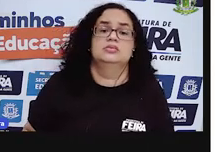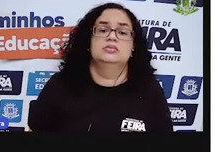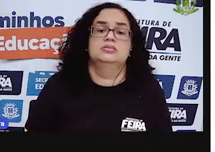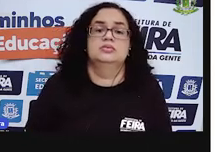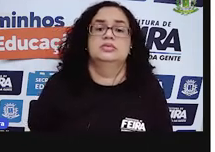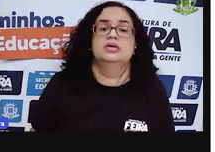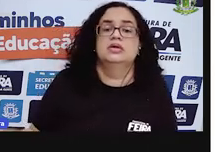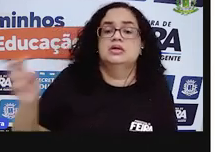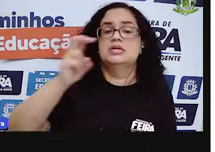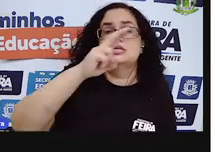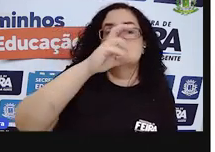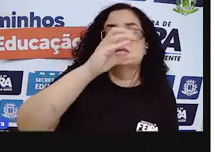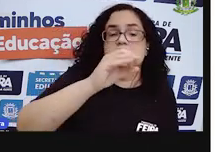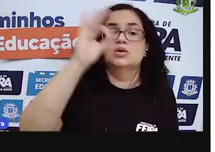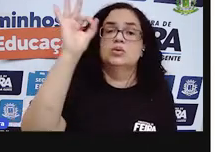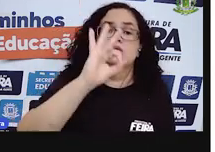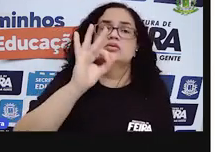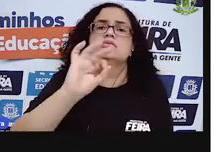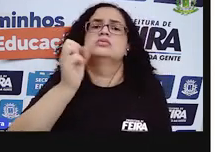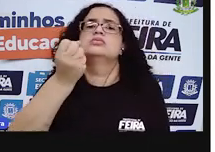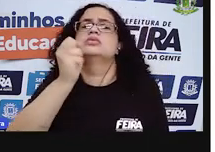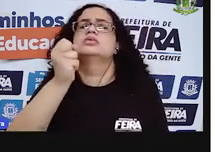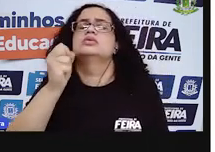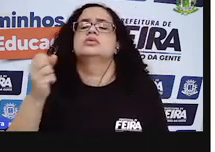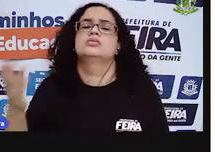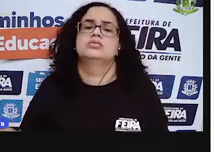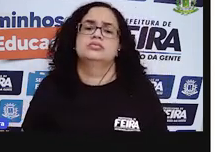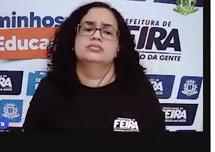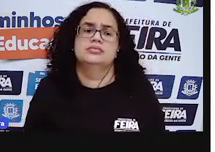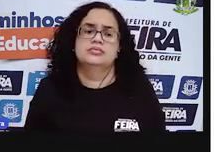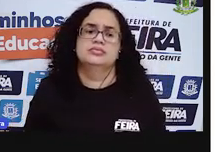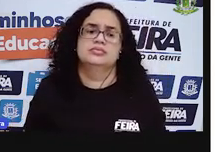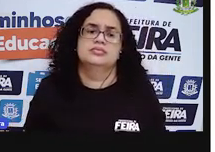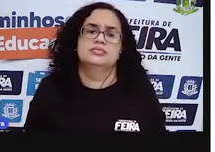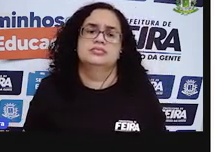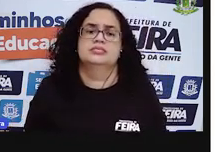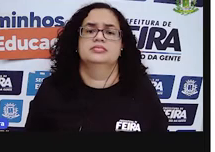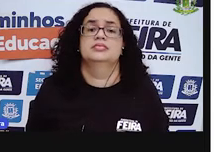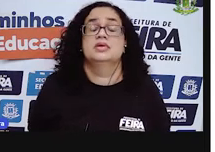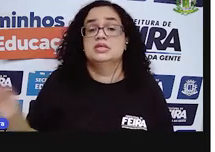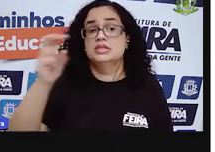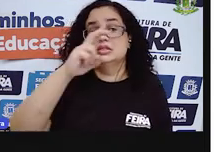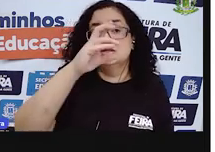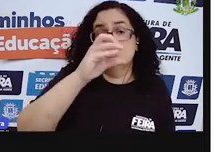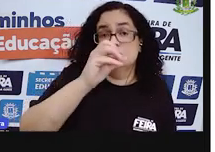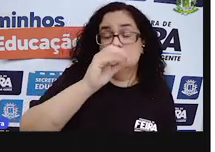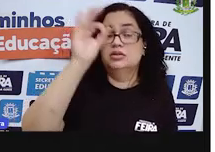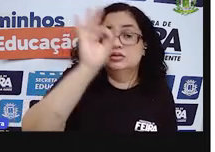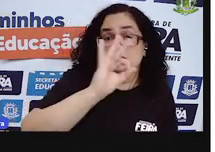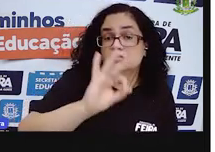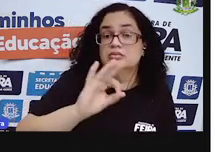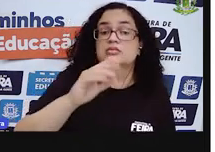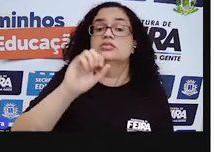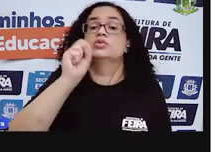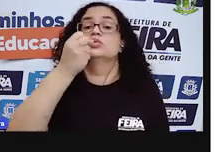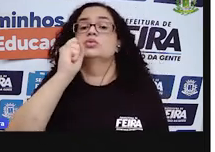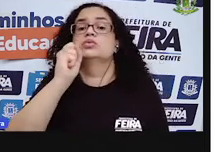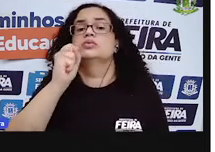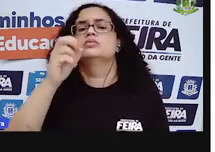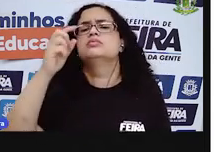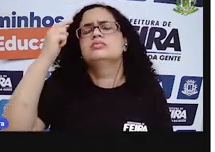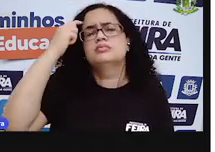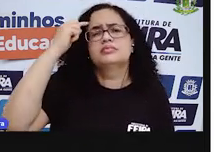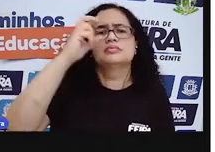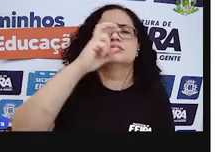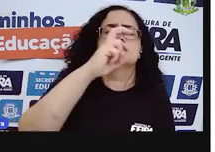calculei cinquenta por cento de 88 em cinquenta por cento de 88